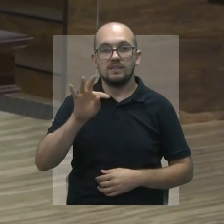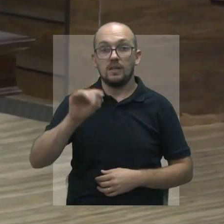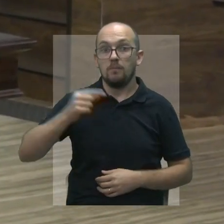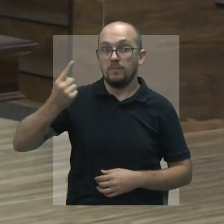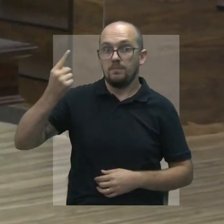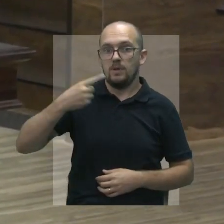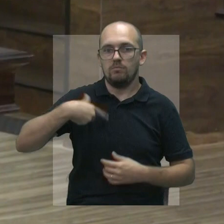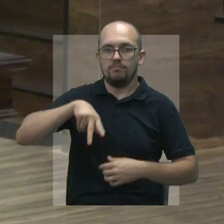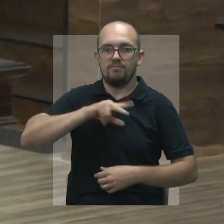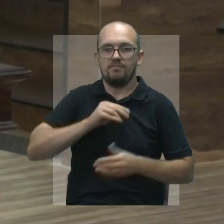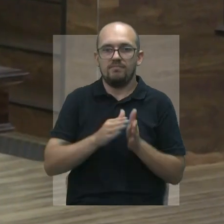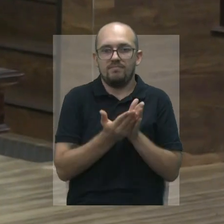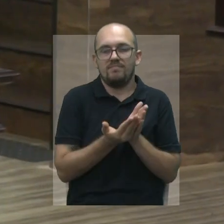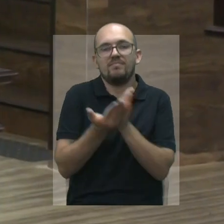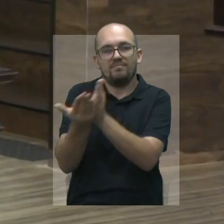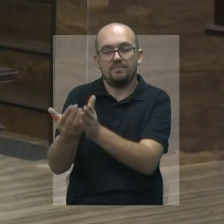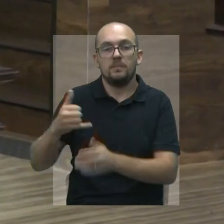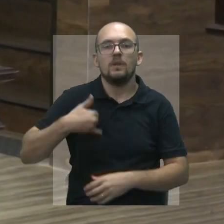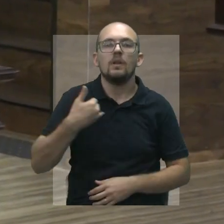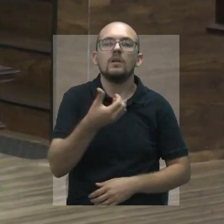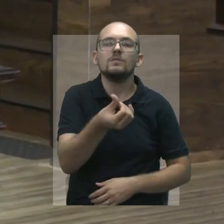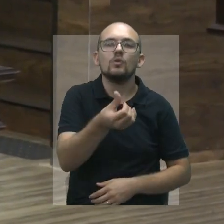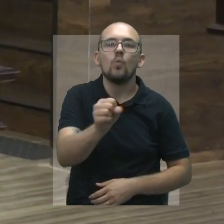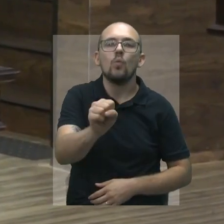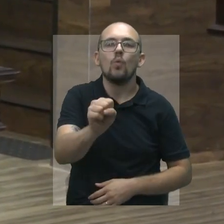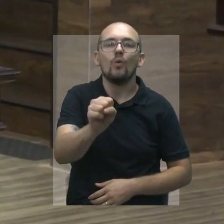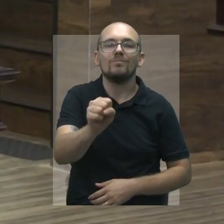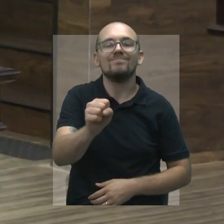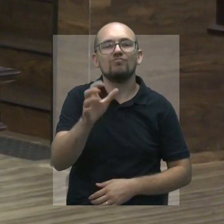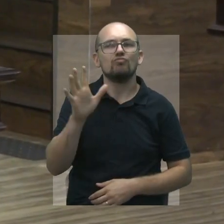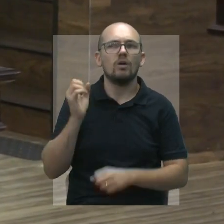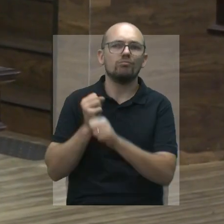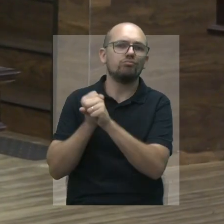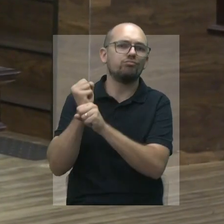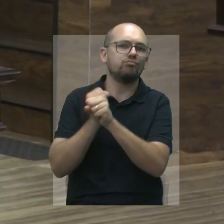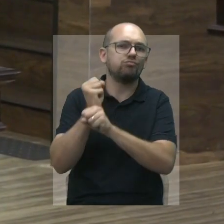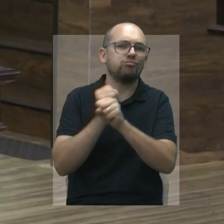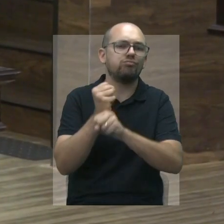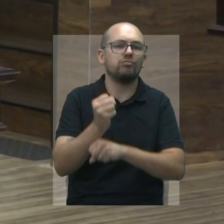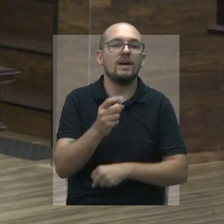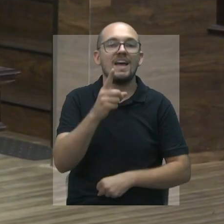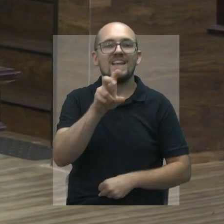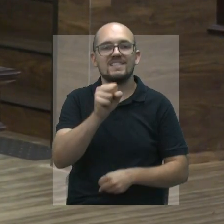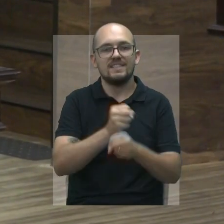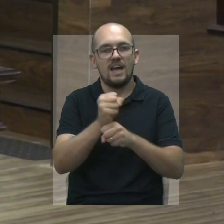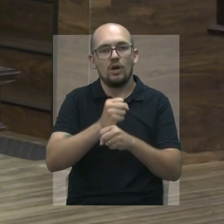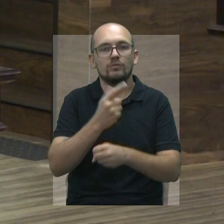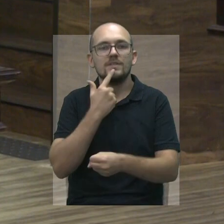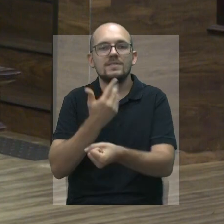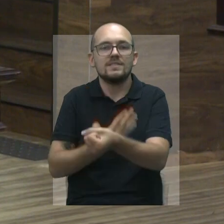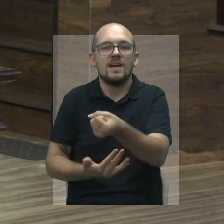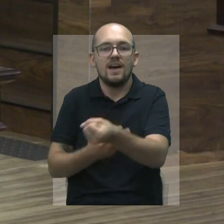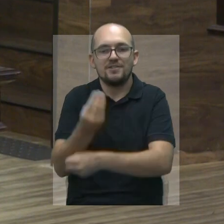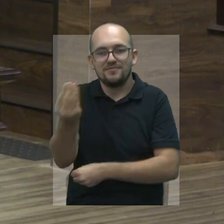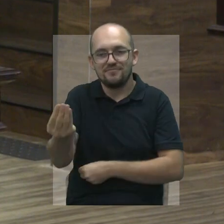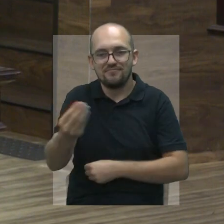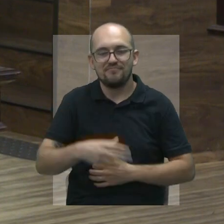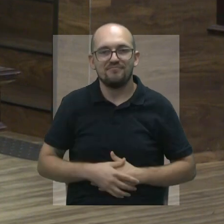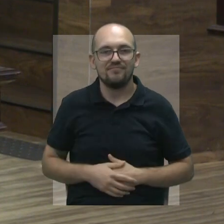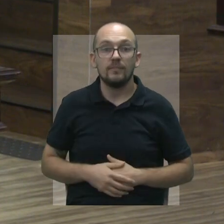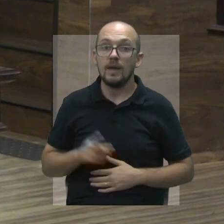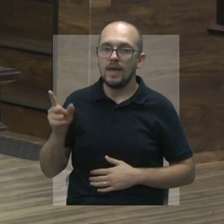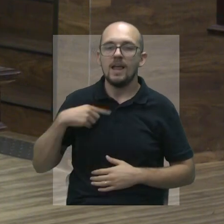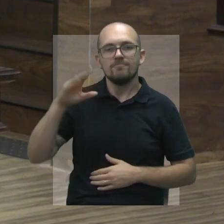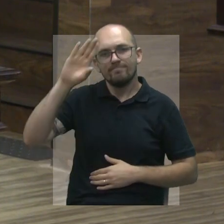honra ao mérito. Ele tem 68 anos e é doador de sangue há mais de 15 anos. Ele foi homenageado por